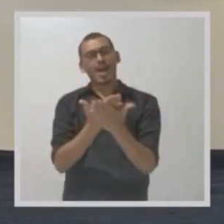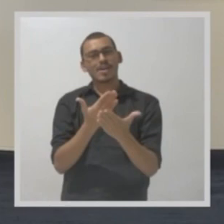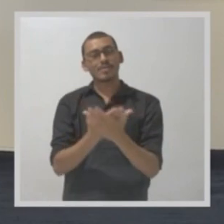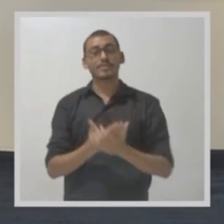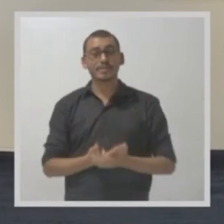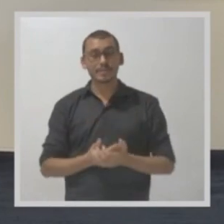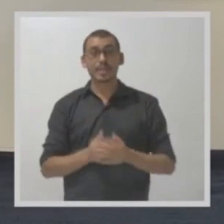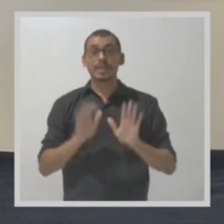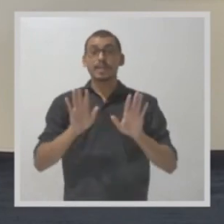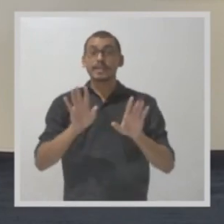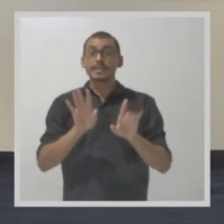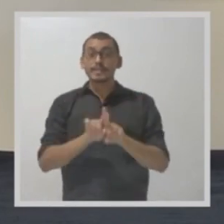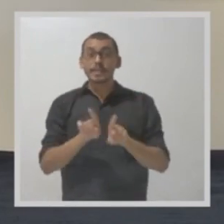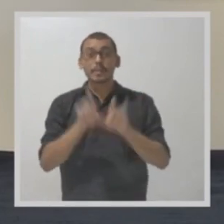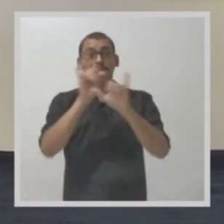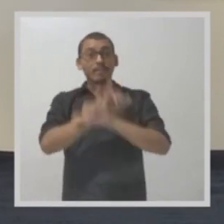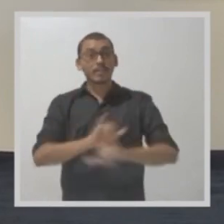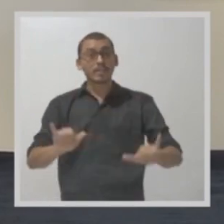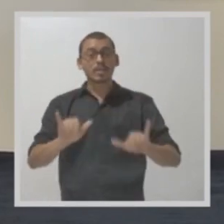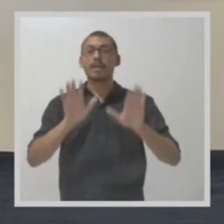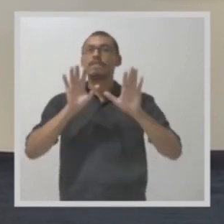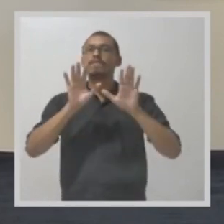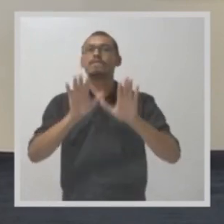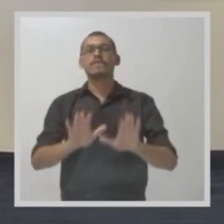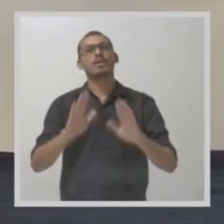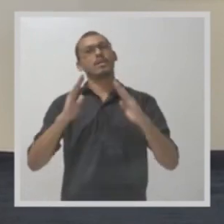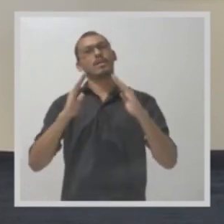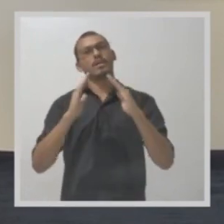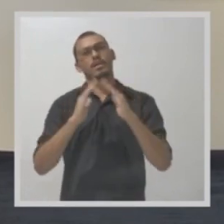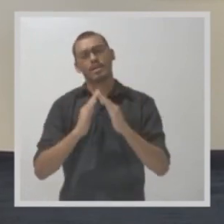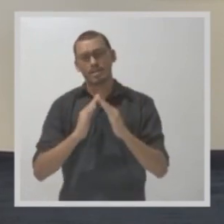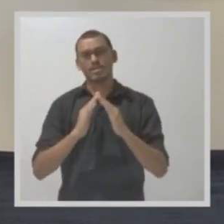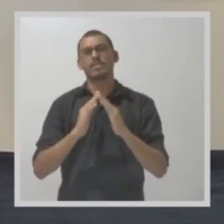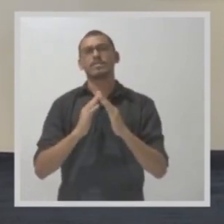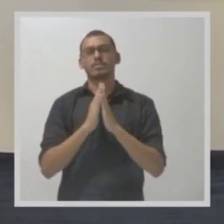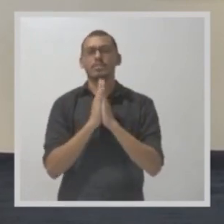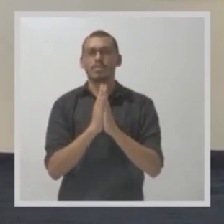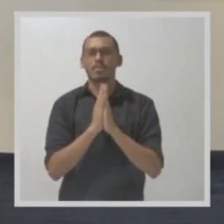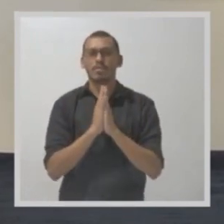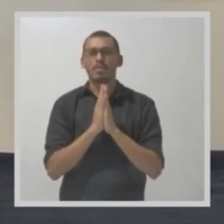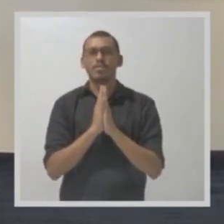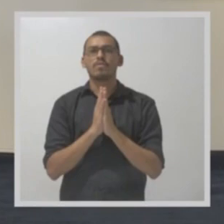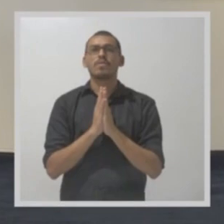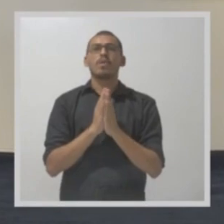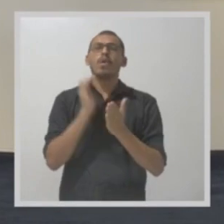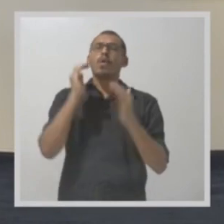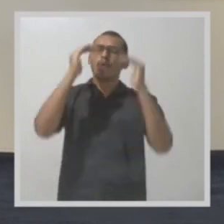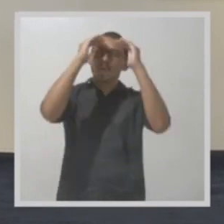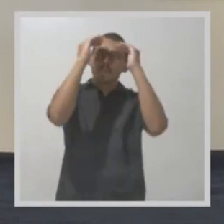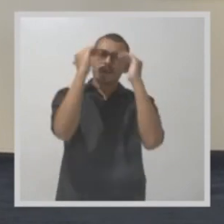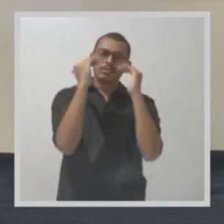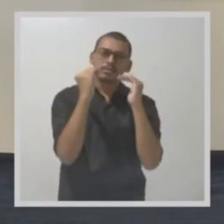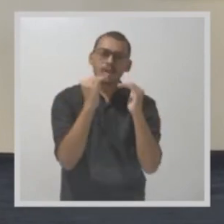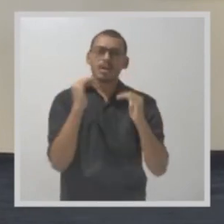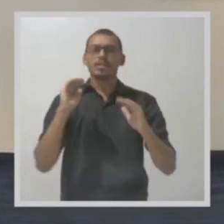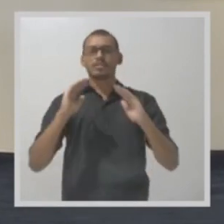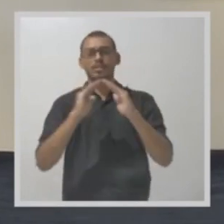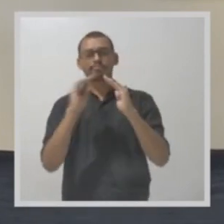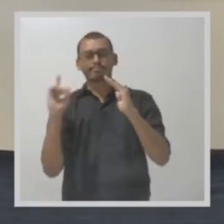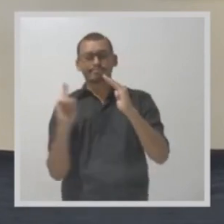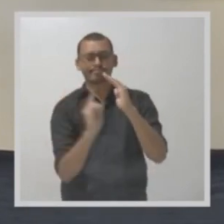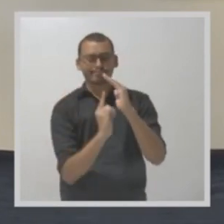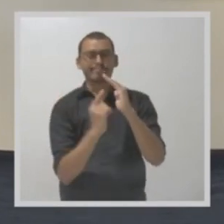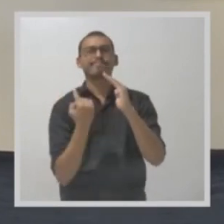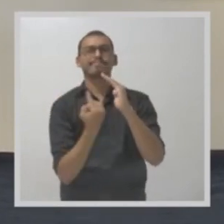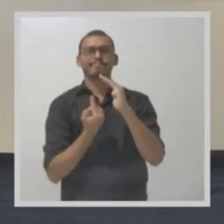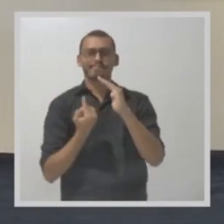e deixando o nosso recadinho. Fique em casa, cumpra o isolamento social. Nós estamos vivendo um